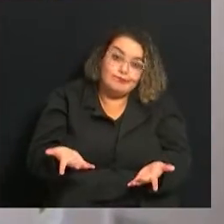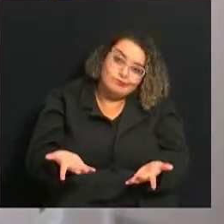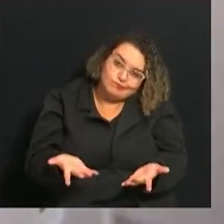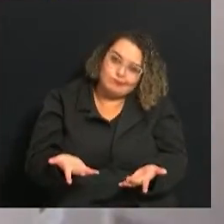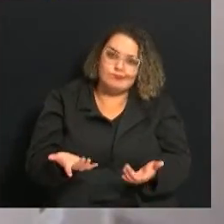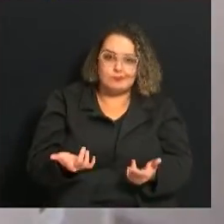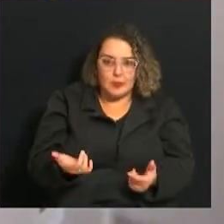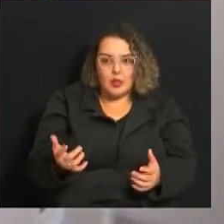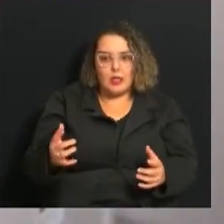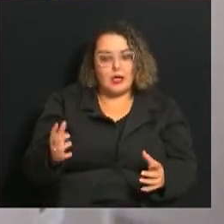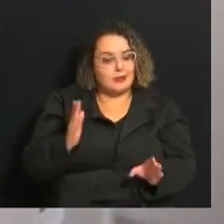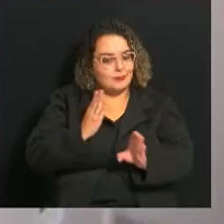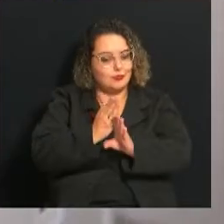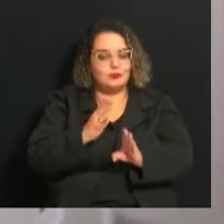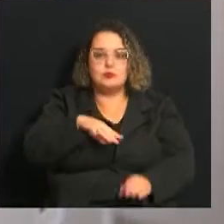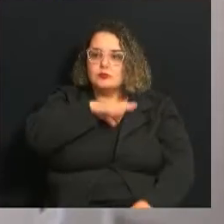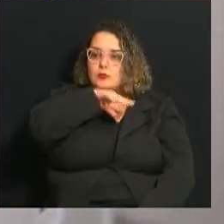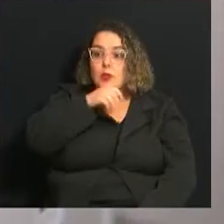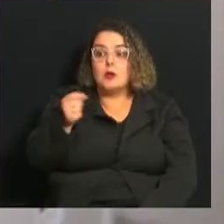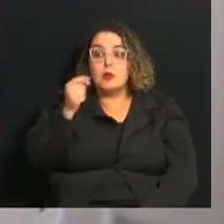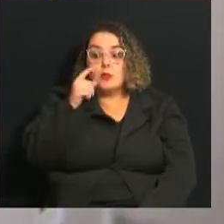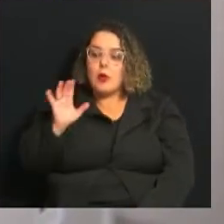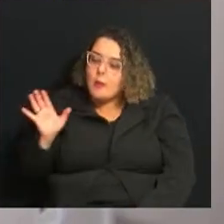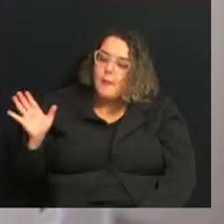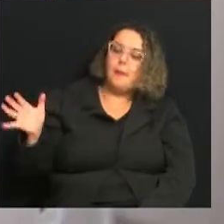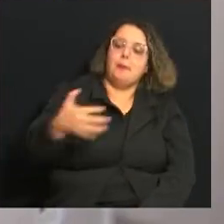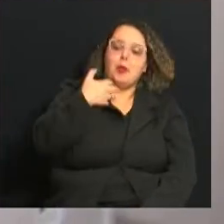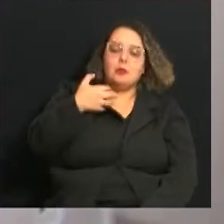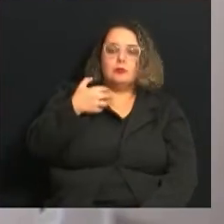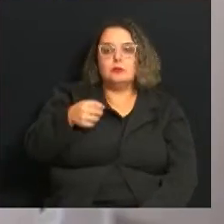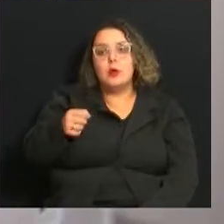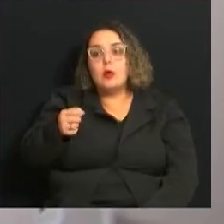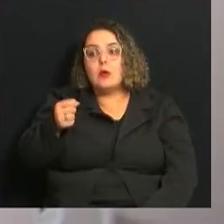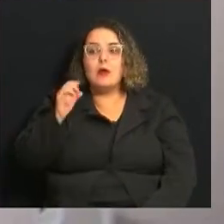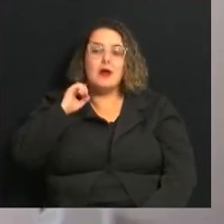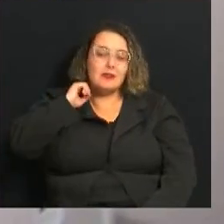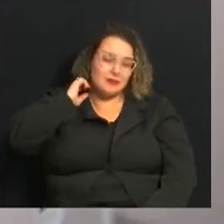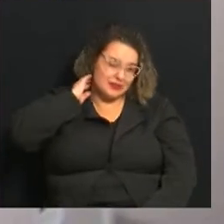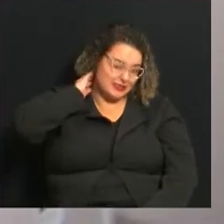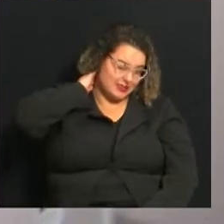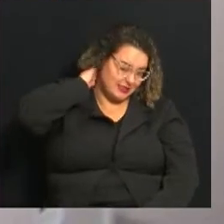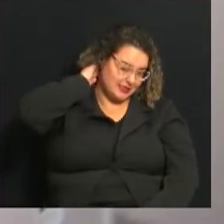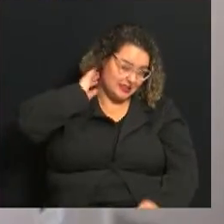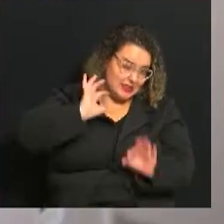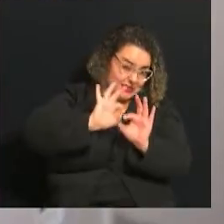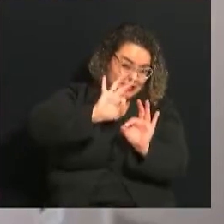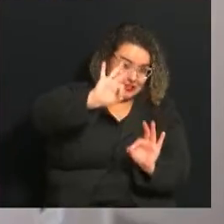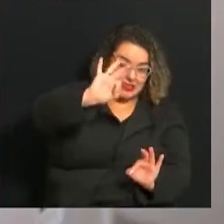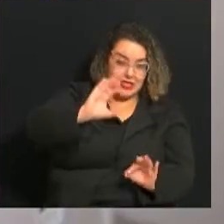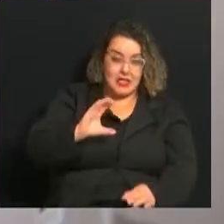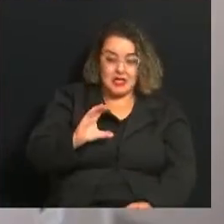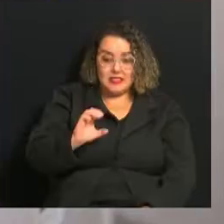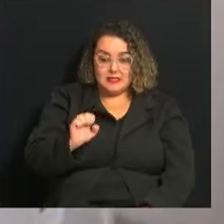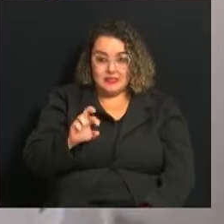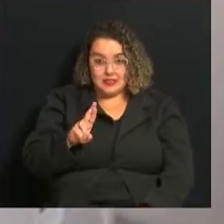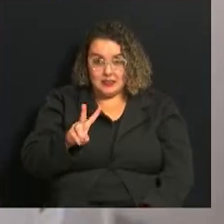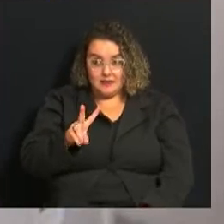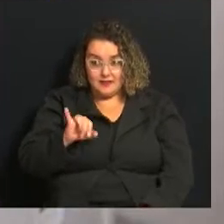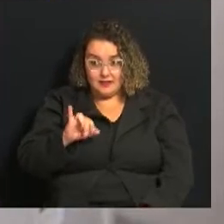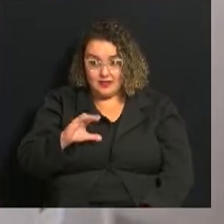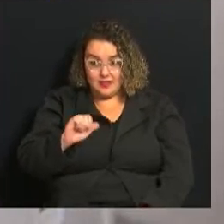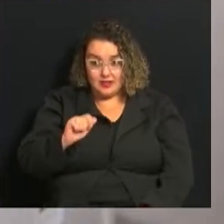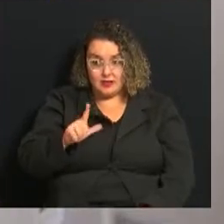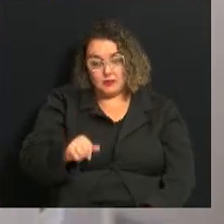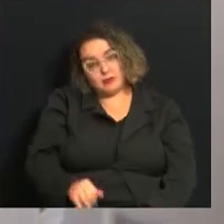encontro com esses animais. O gato, ele acabou pegando a rolinha, acabou machucando bem na região da cervical, ela tá com a cabeça, a gente fala head tilt, né,